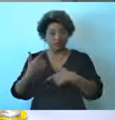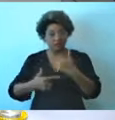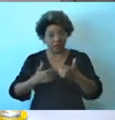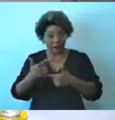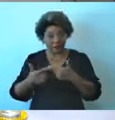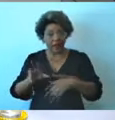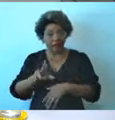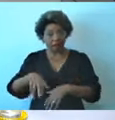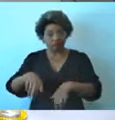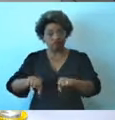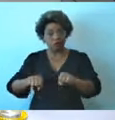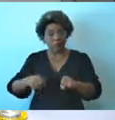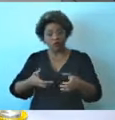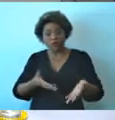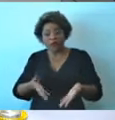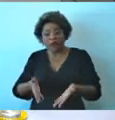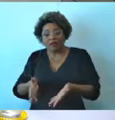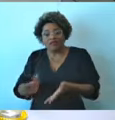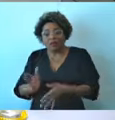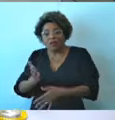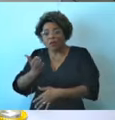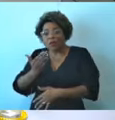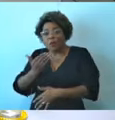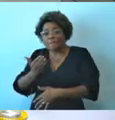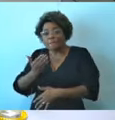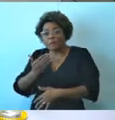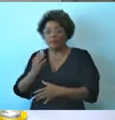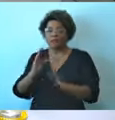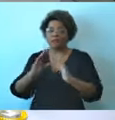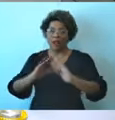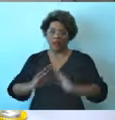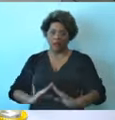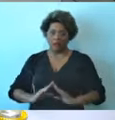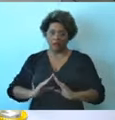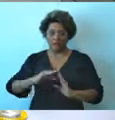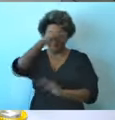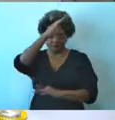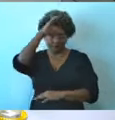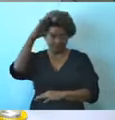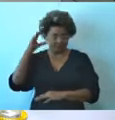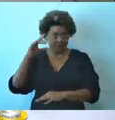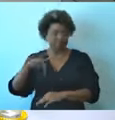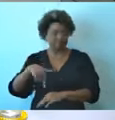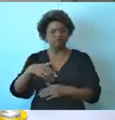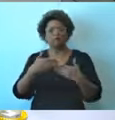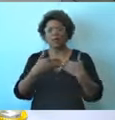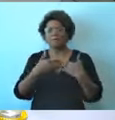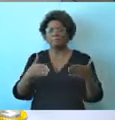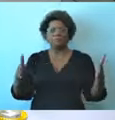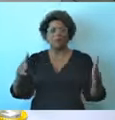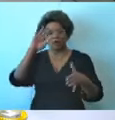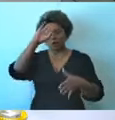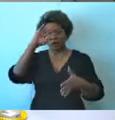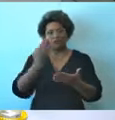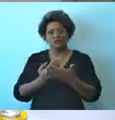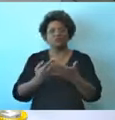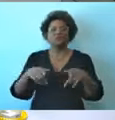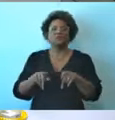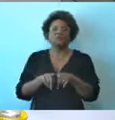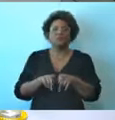e a Câmara de Vereadores está aberta, a Prefeitura também, acredito que com o seu representante